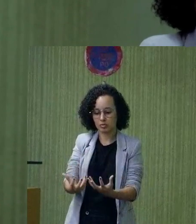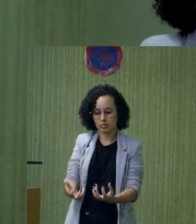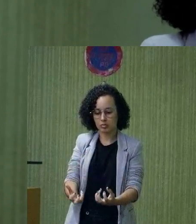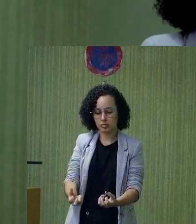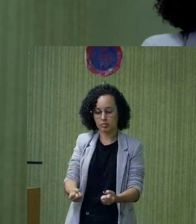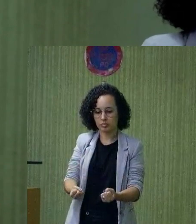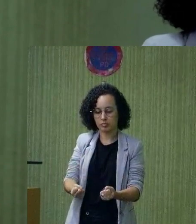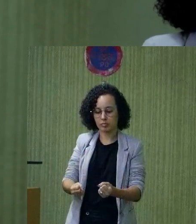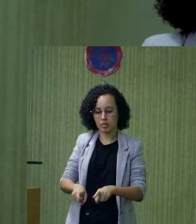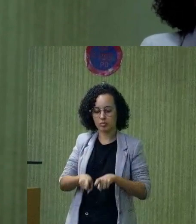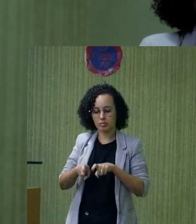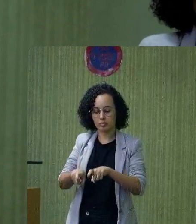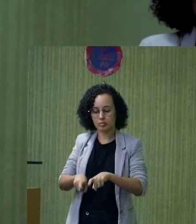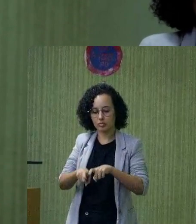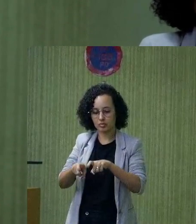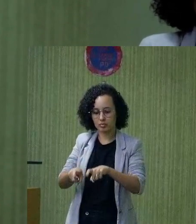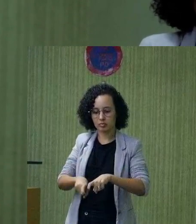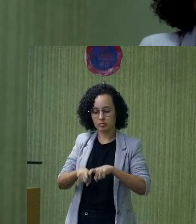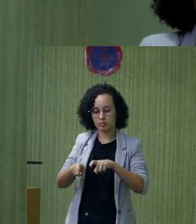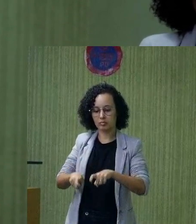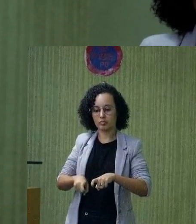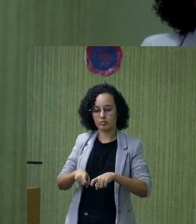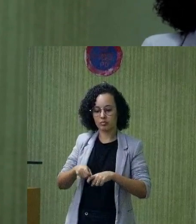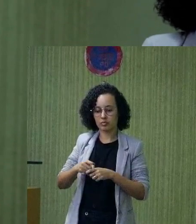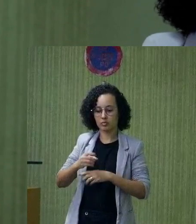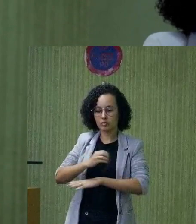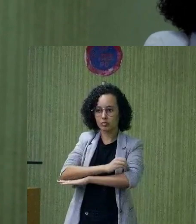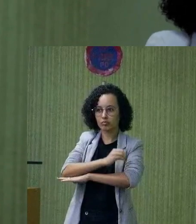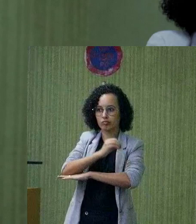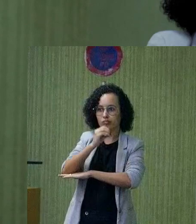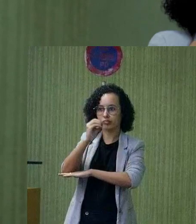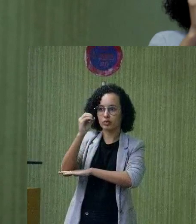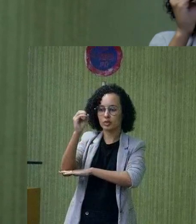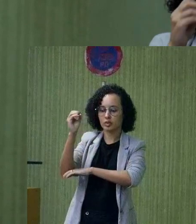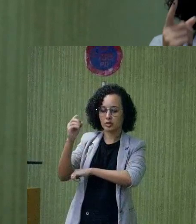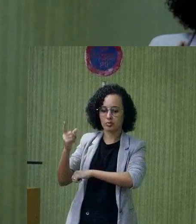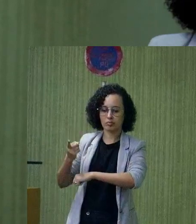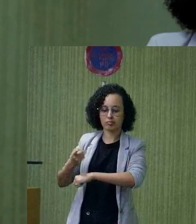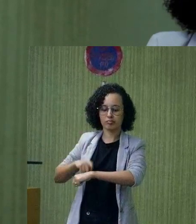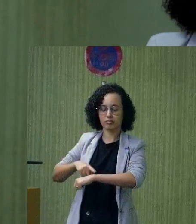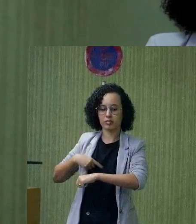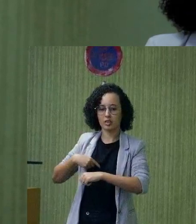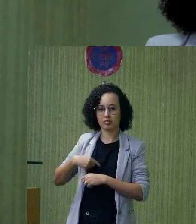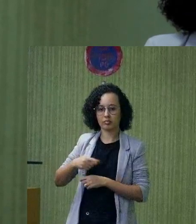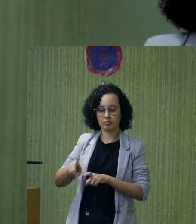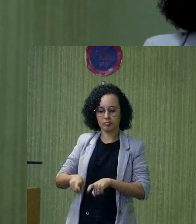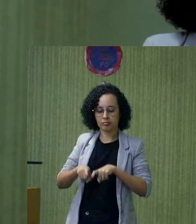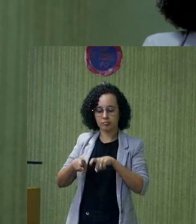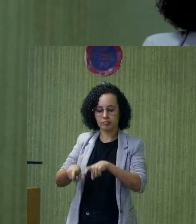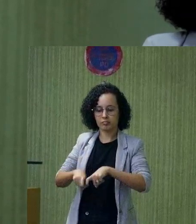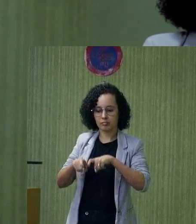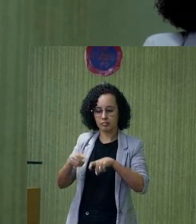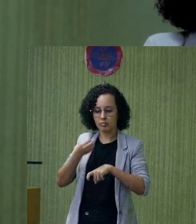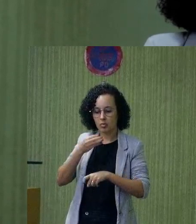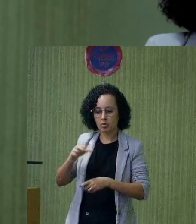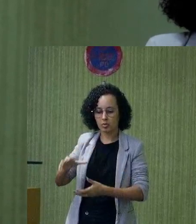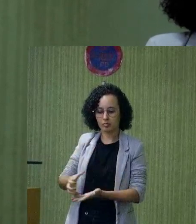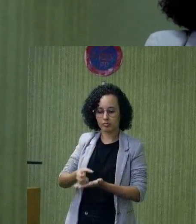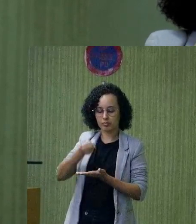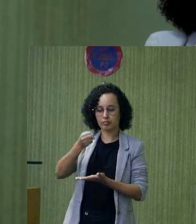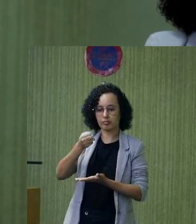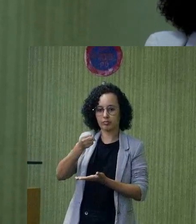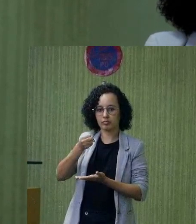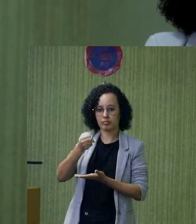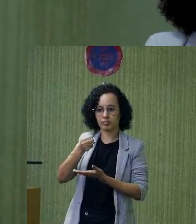cultivo sob a inclemência dos dias é o tempo do plantio Promessa de boa colheita com o verão que prenuncia